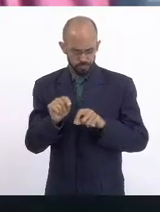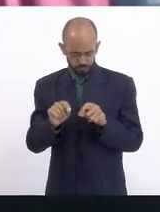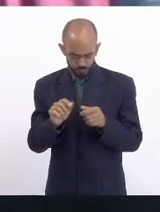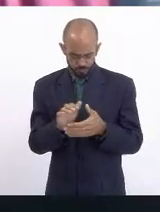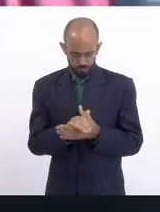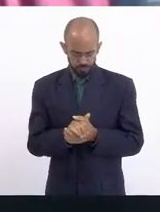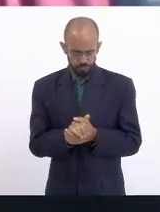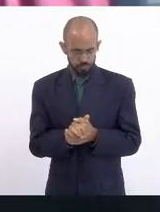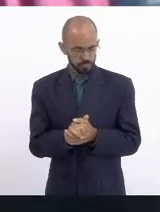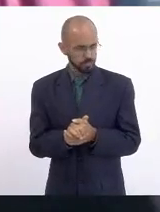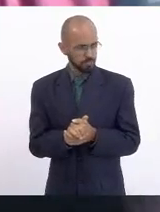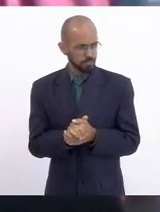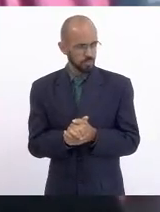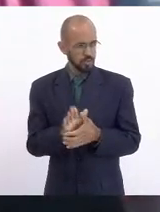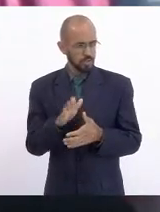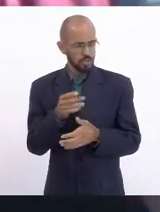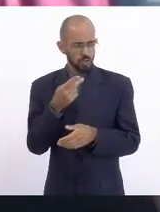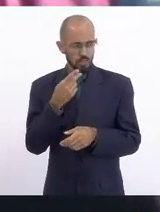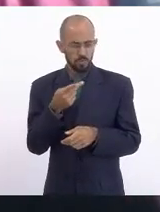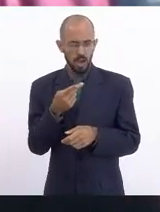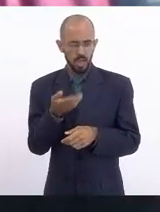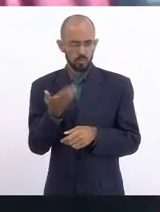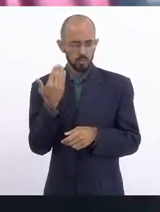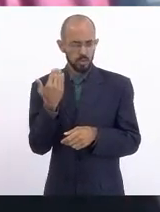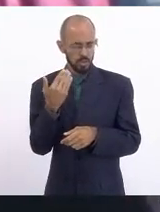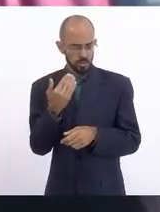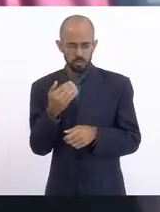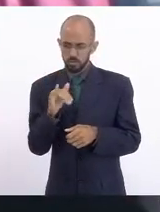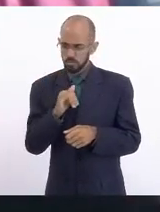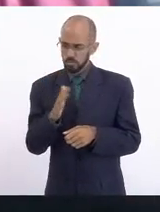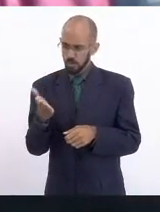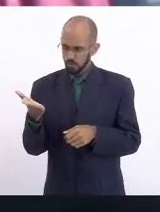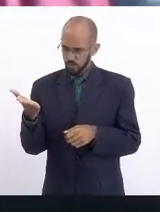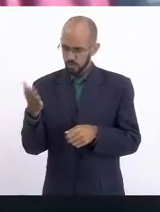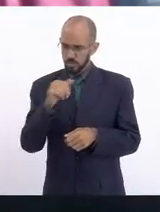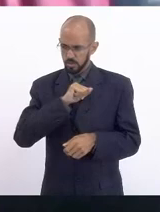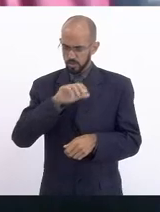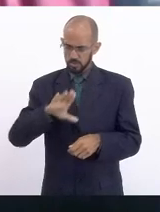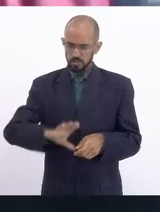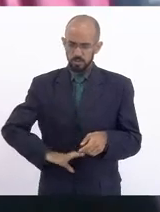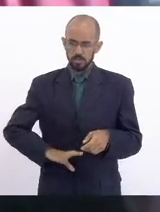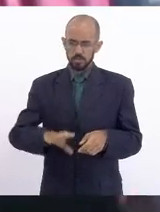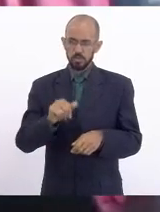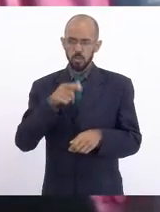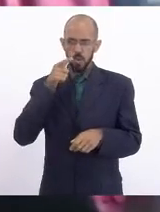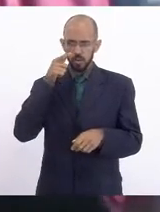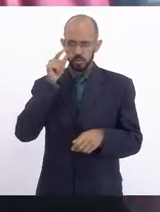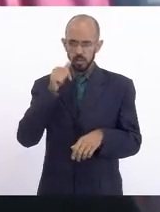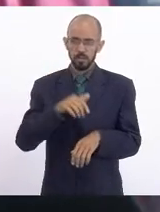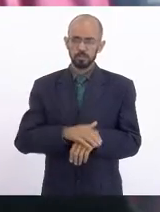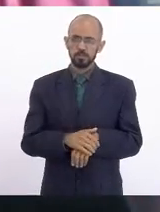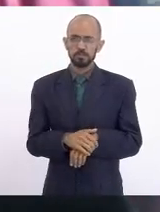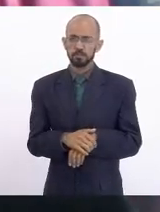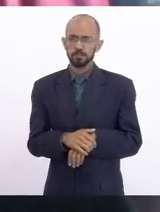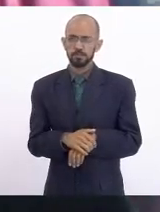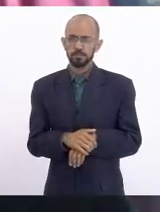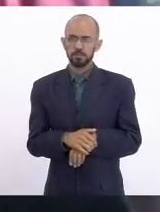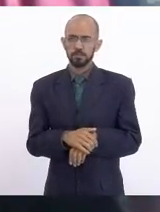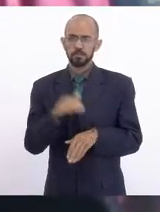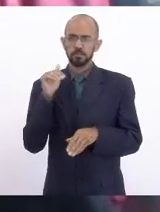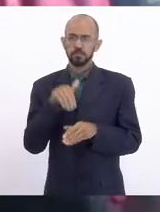Ele já tinha falado o presidente André Ceciliano com vossa excelência ontem ontem foi